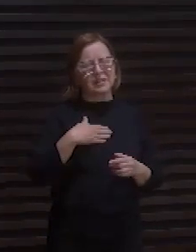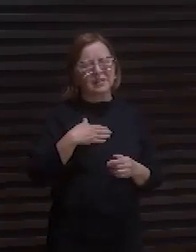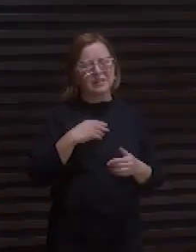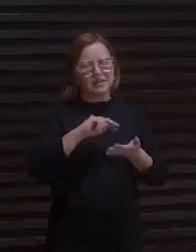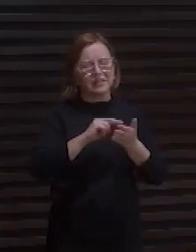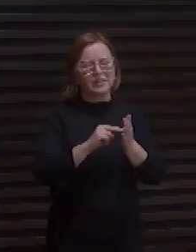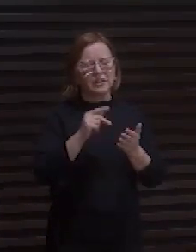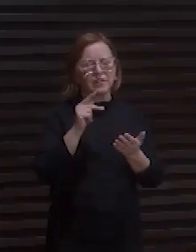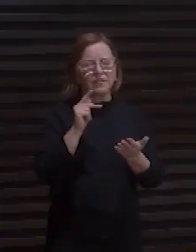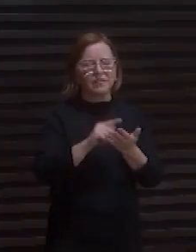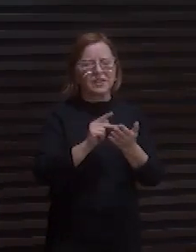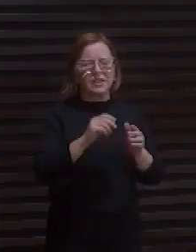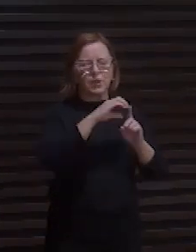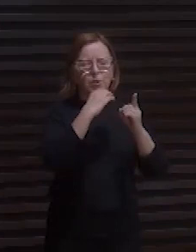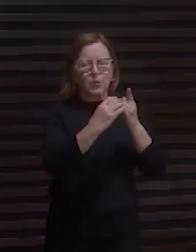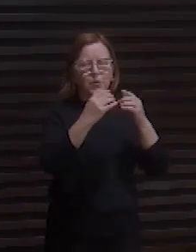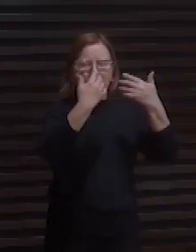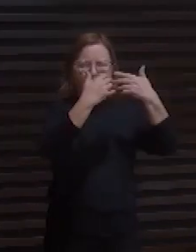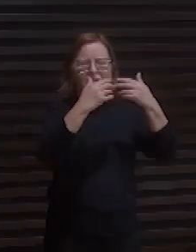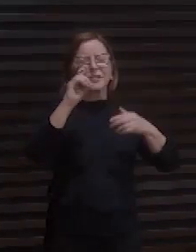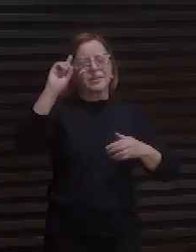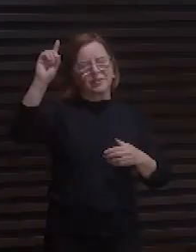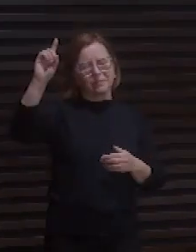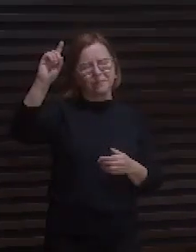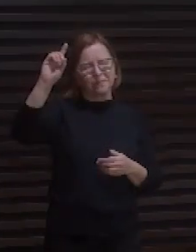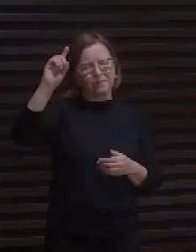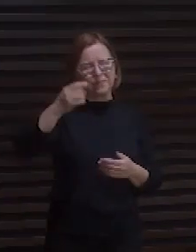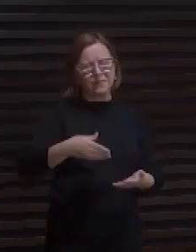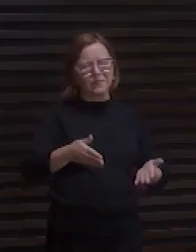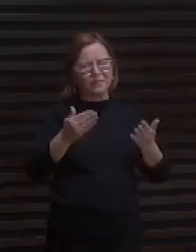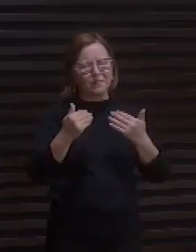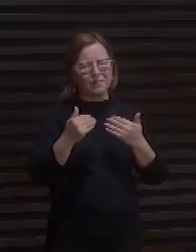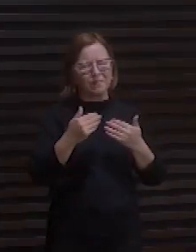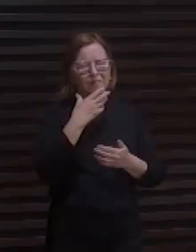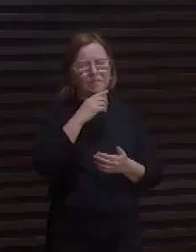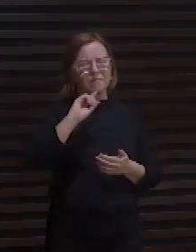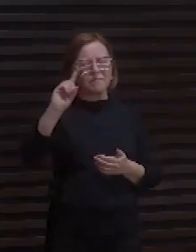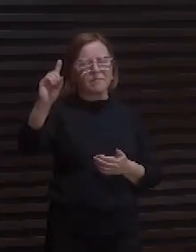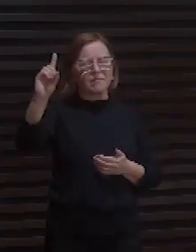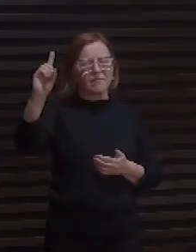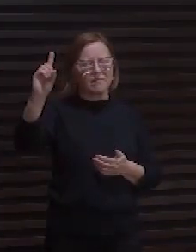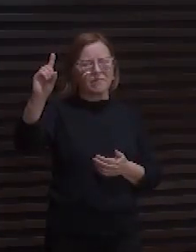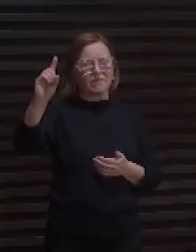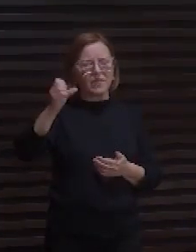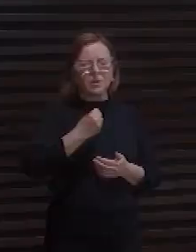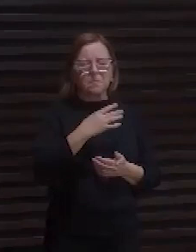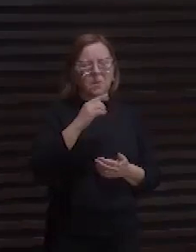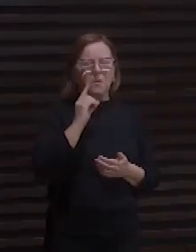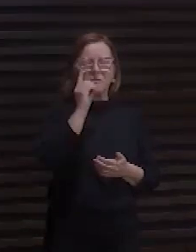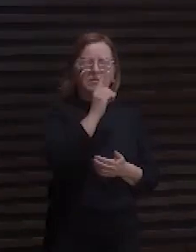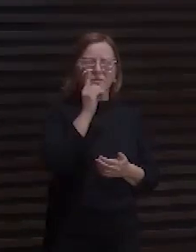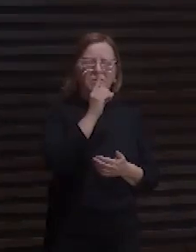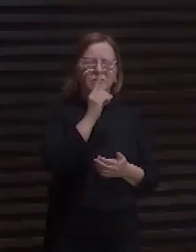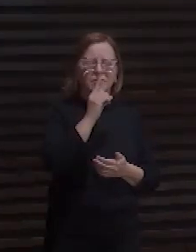culto, o culto racional a Ti mesmo. Dá-nos, Pai, um bom domingo